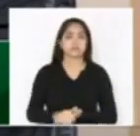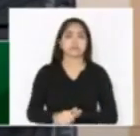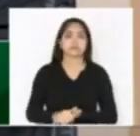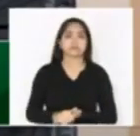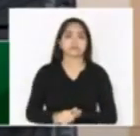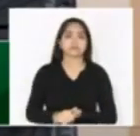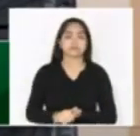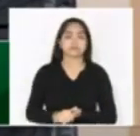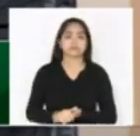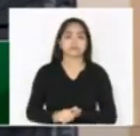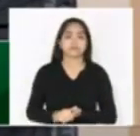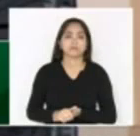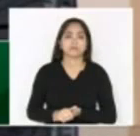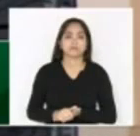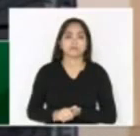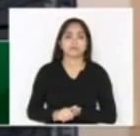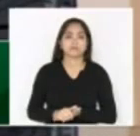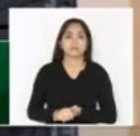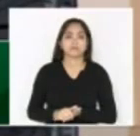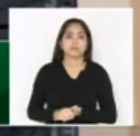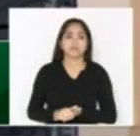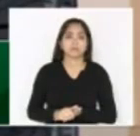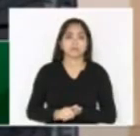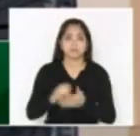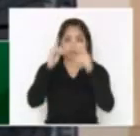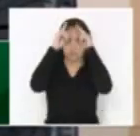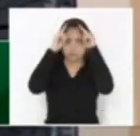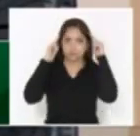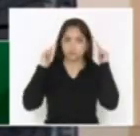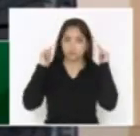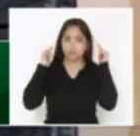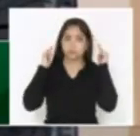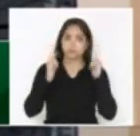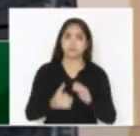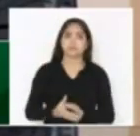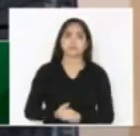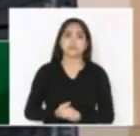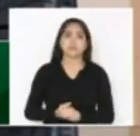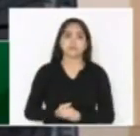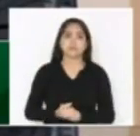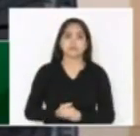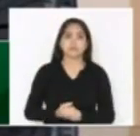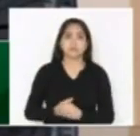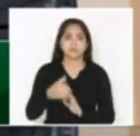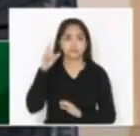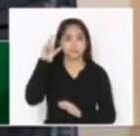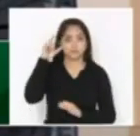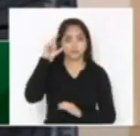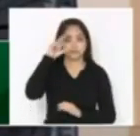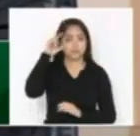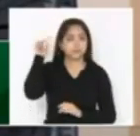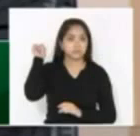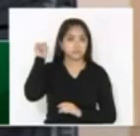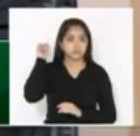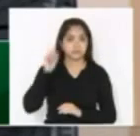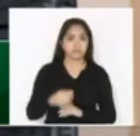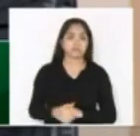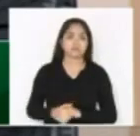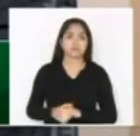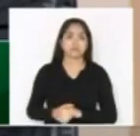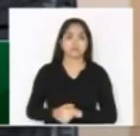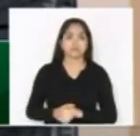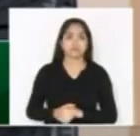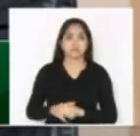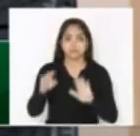os senhores deputados Neudi Sareta, PT, e Serafim Venzon, PSDB. Ordem do